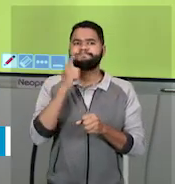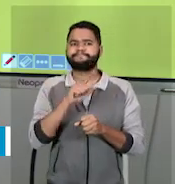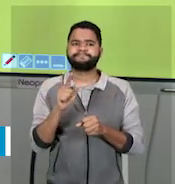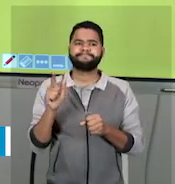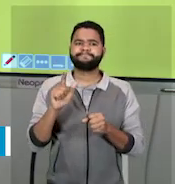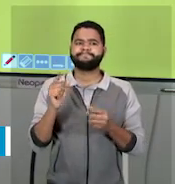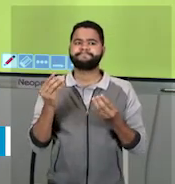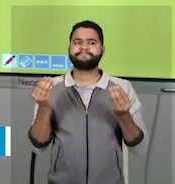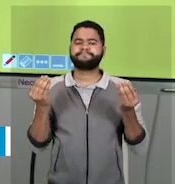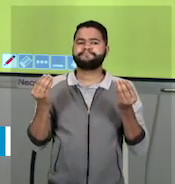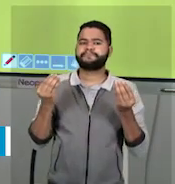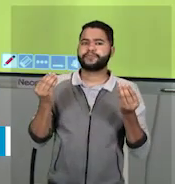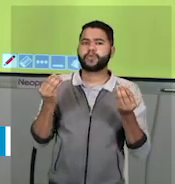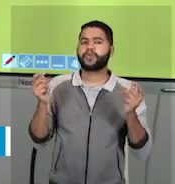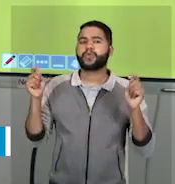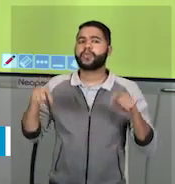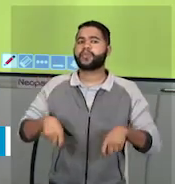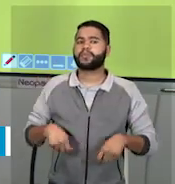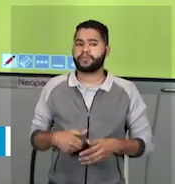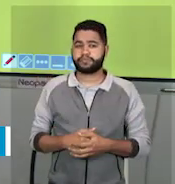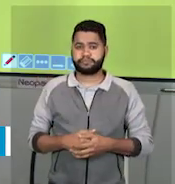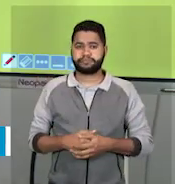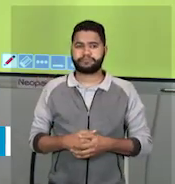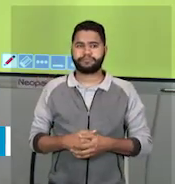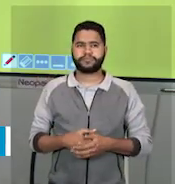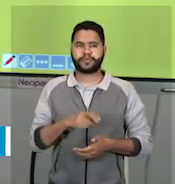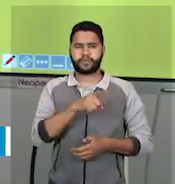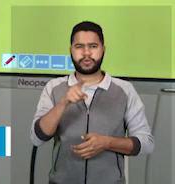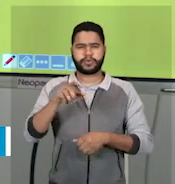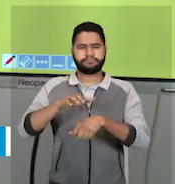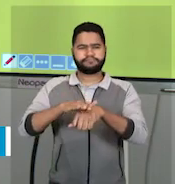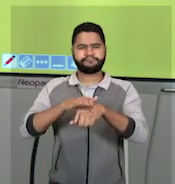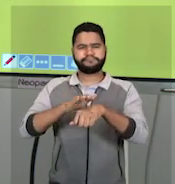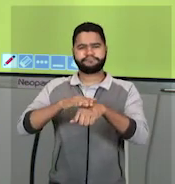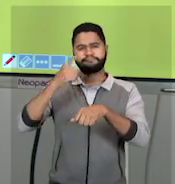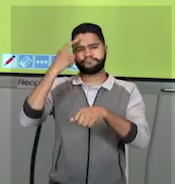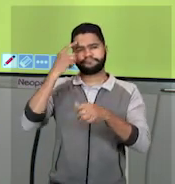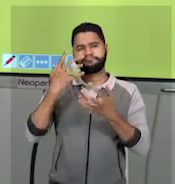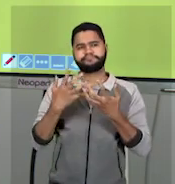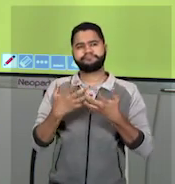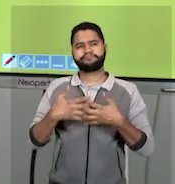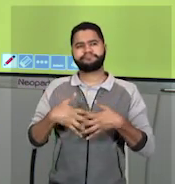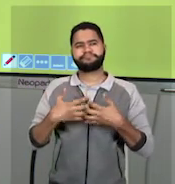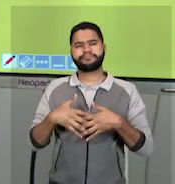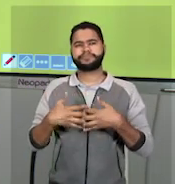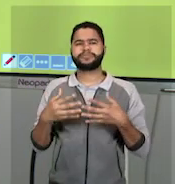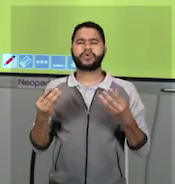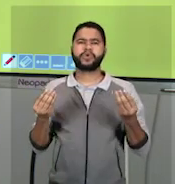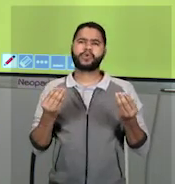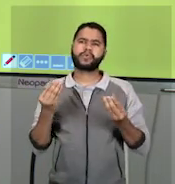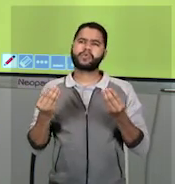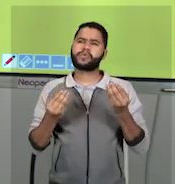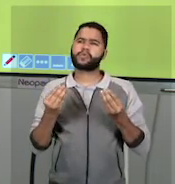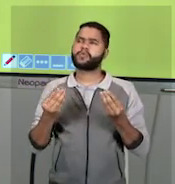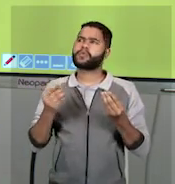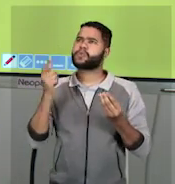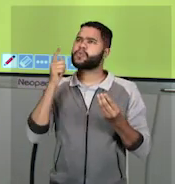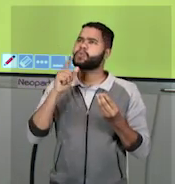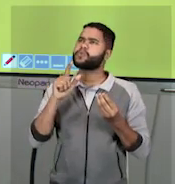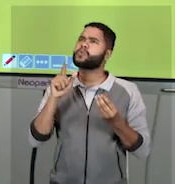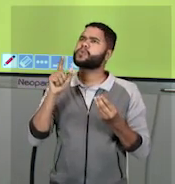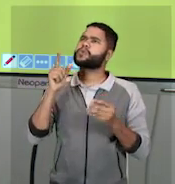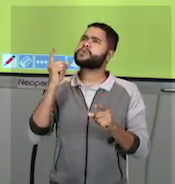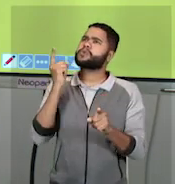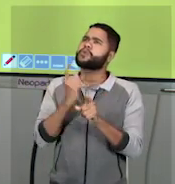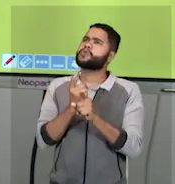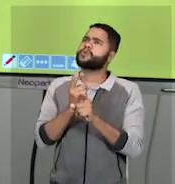Como que eu posso fazer? Vou deixar você pensar aí um pouquinho. como você pode fazer para encontrar o